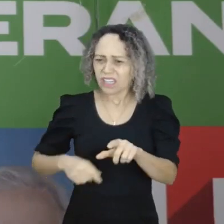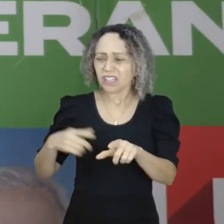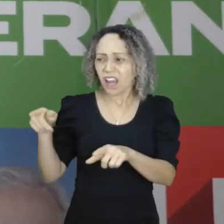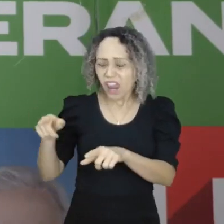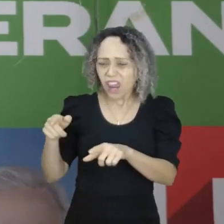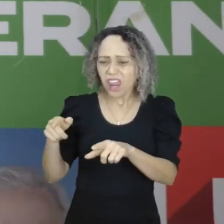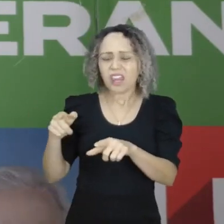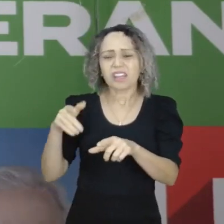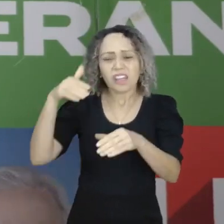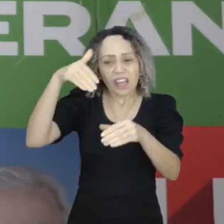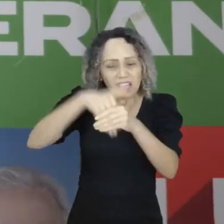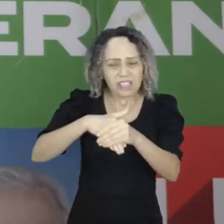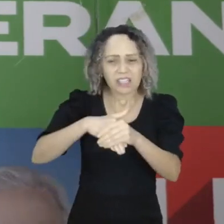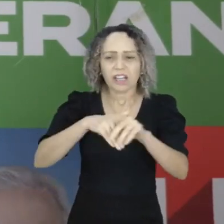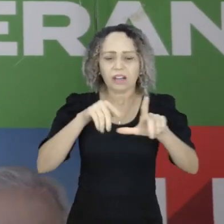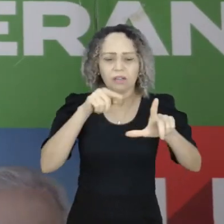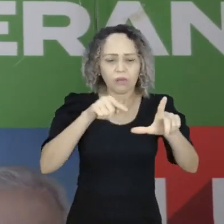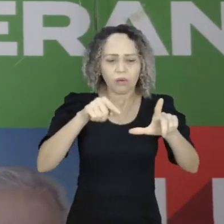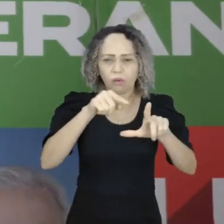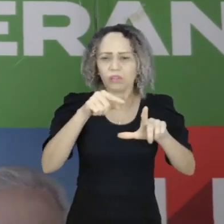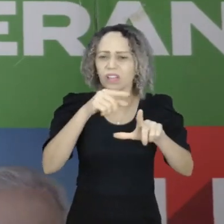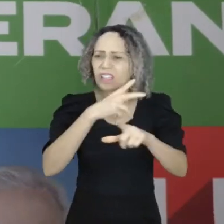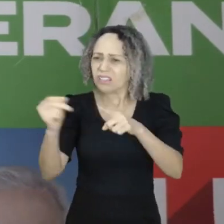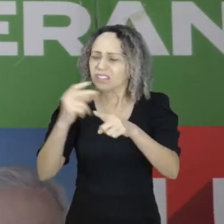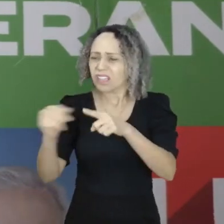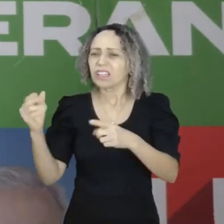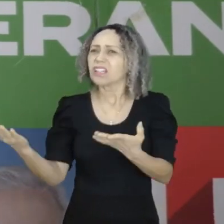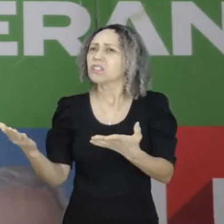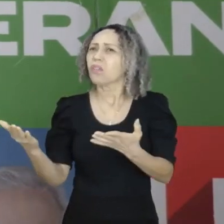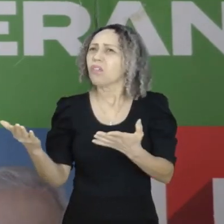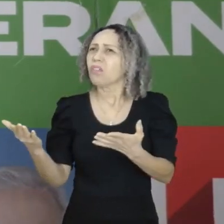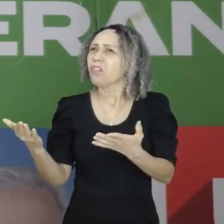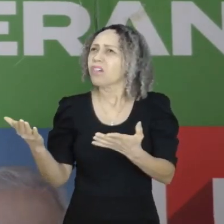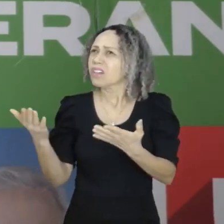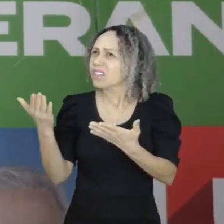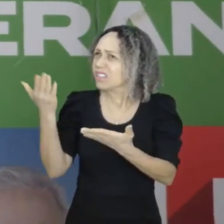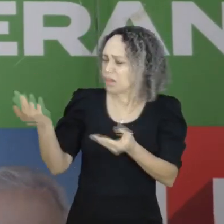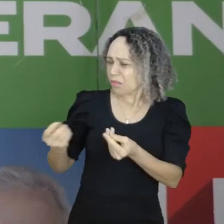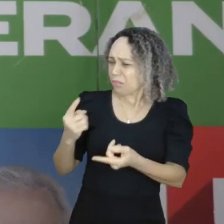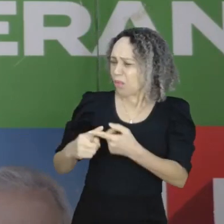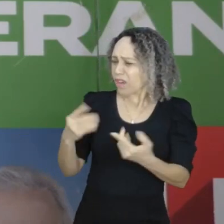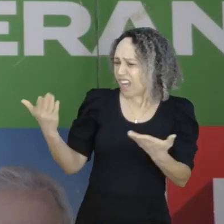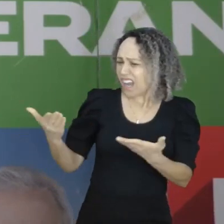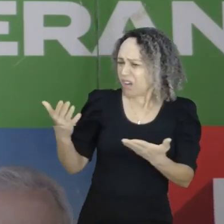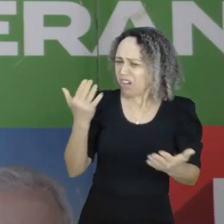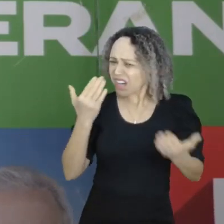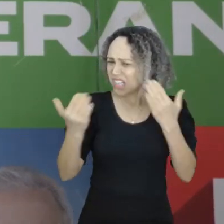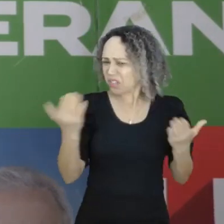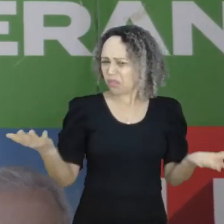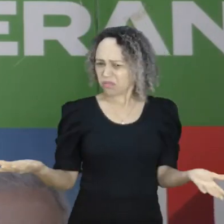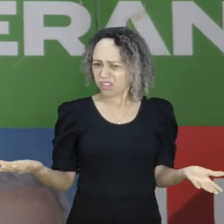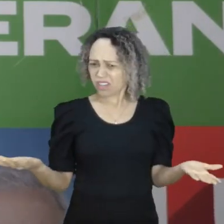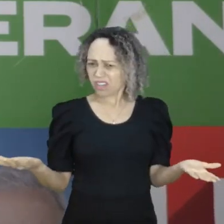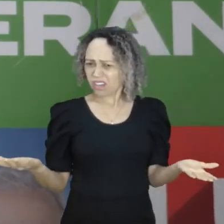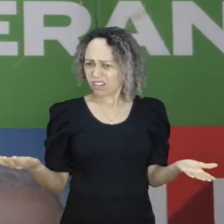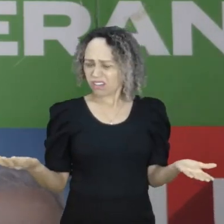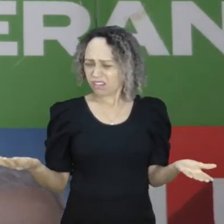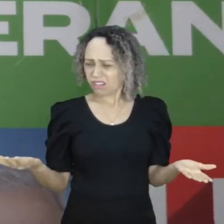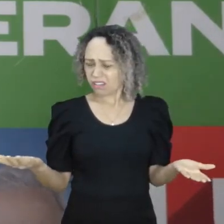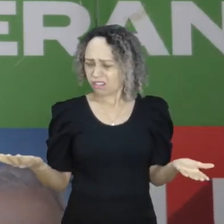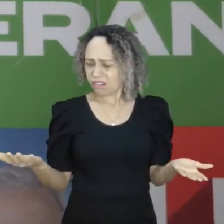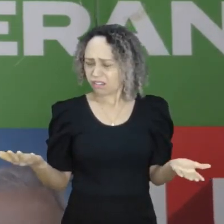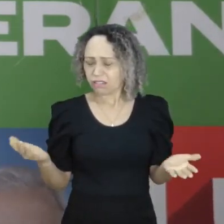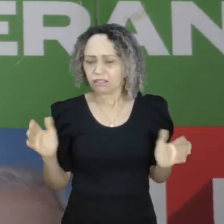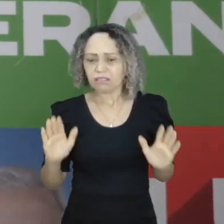eletrônica pode ser suspeita? Não é possível. Me parece que o